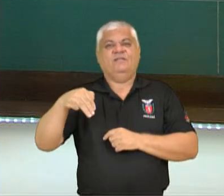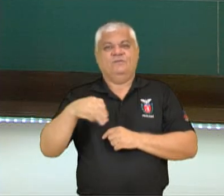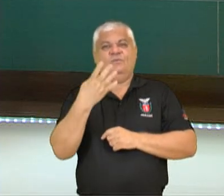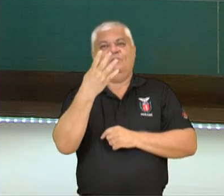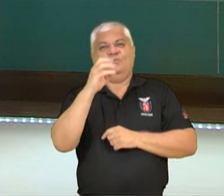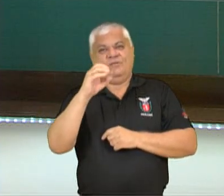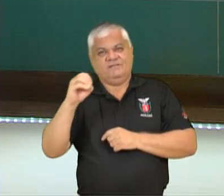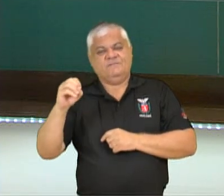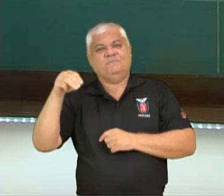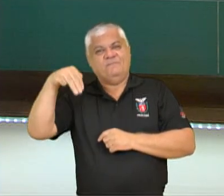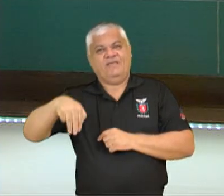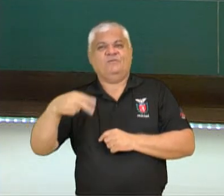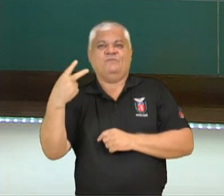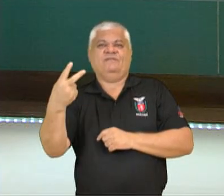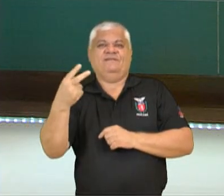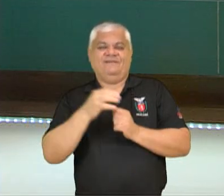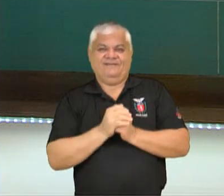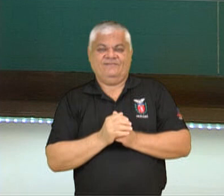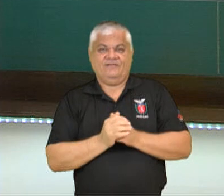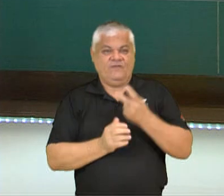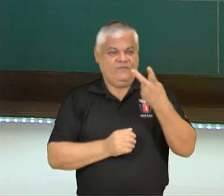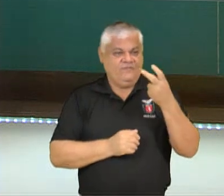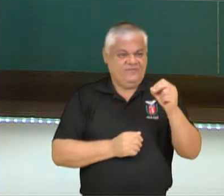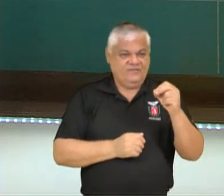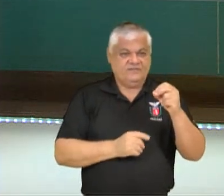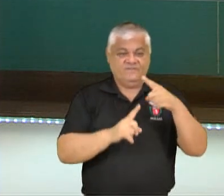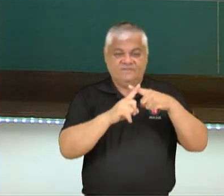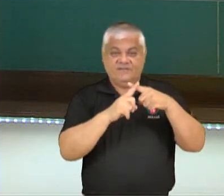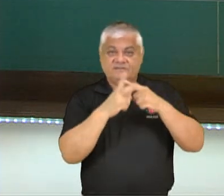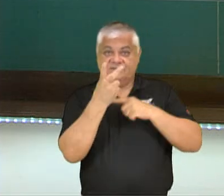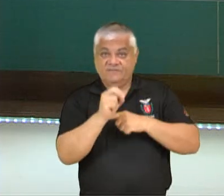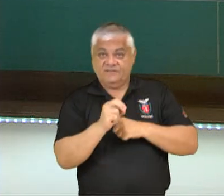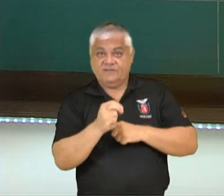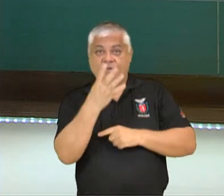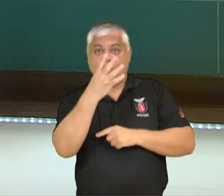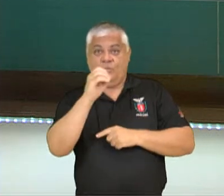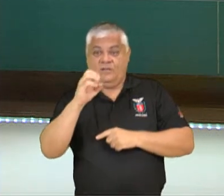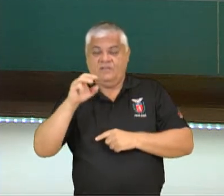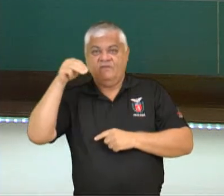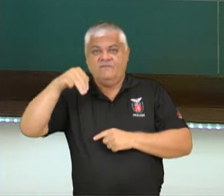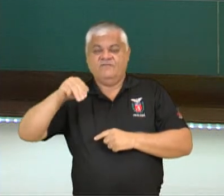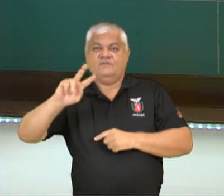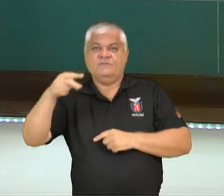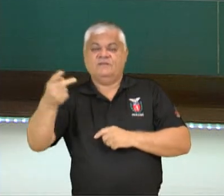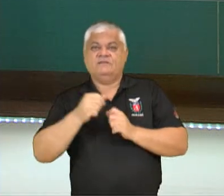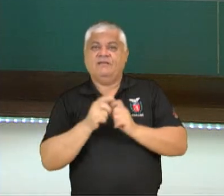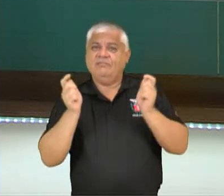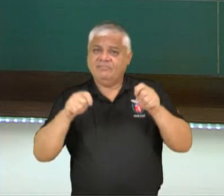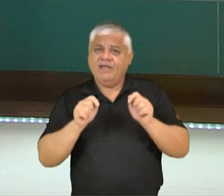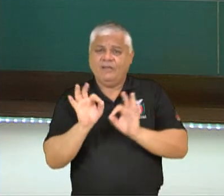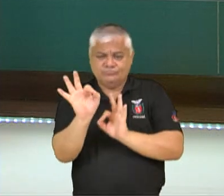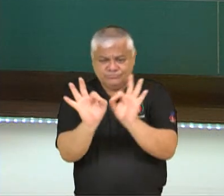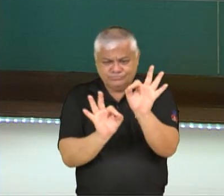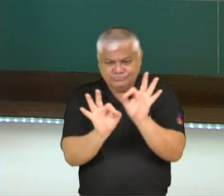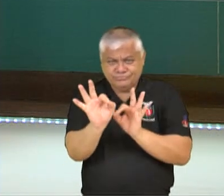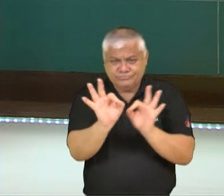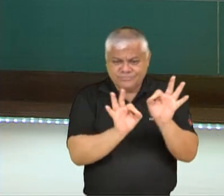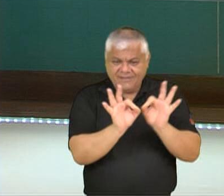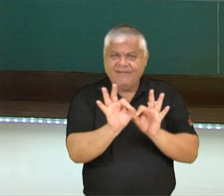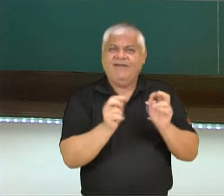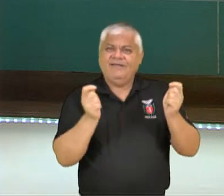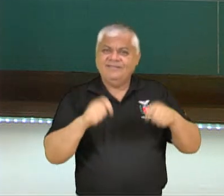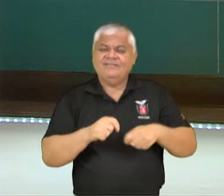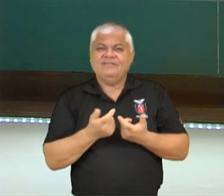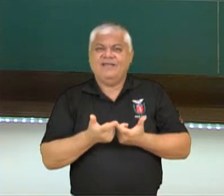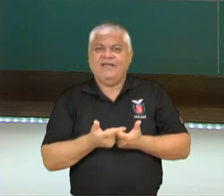400 metros quadrados. Olha que interessante, né? Se eu tenho um contorno de alguma coisa, eu posso ir modelando esse contorno, nem